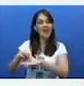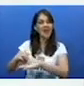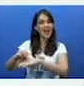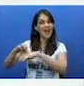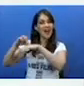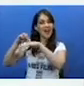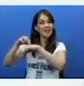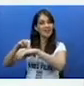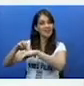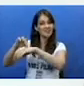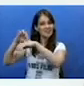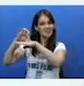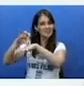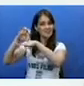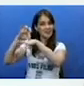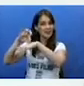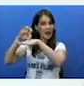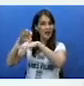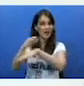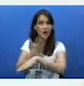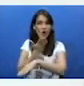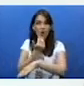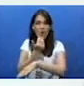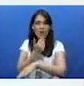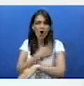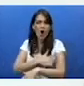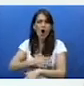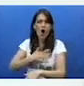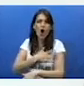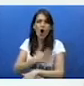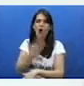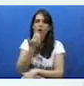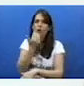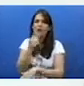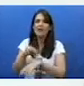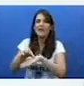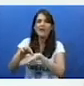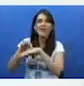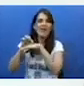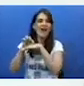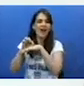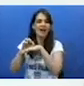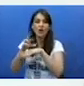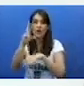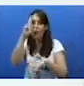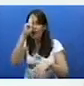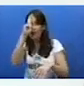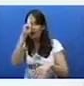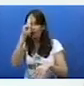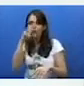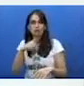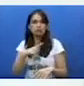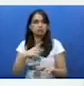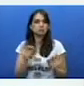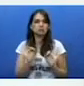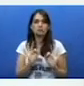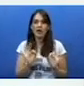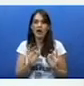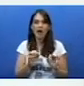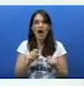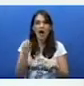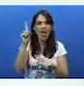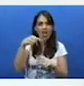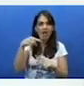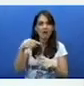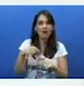Carne. Eu gosto de comer carne no almoço. Não tem nenhum acento. Mas se eu